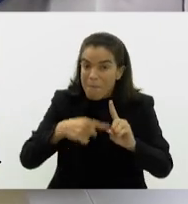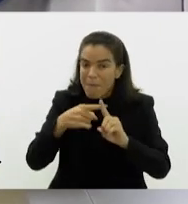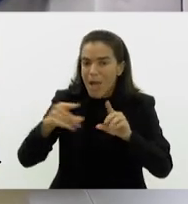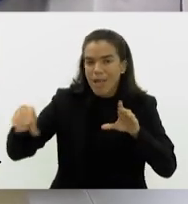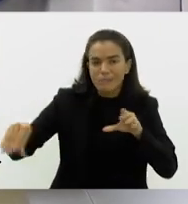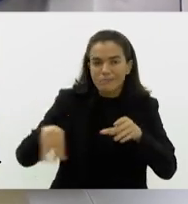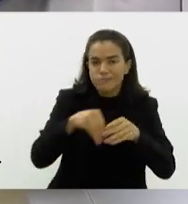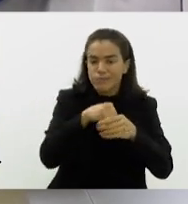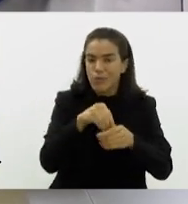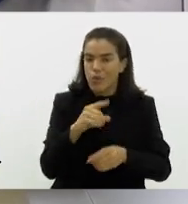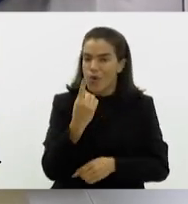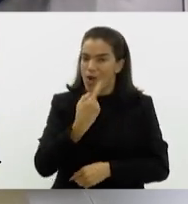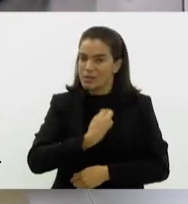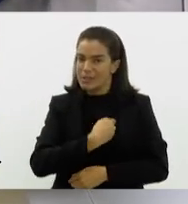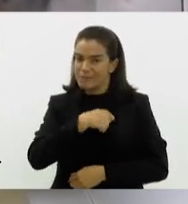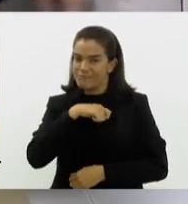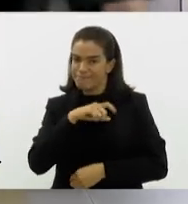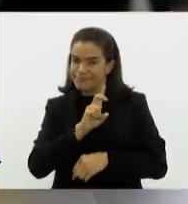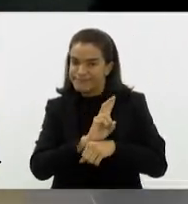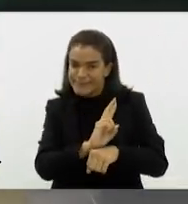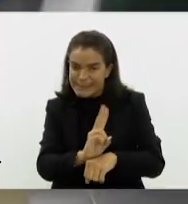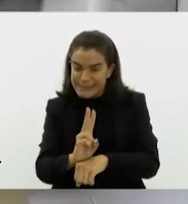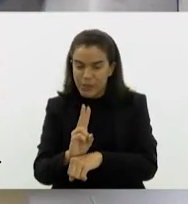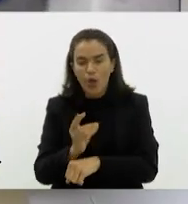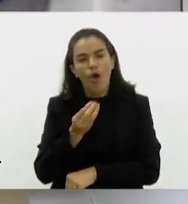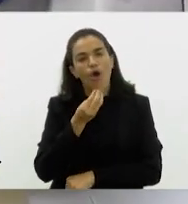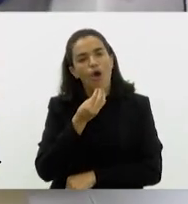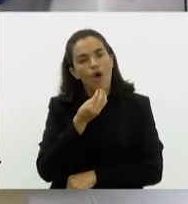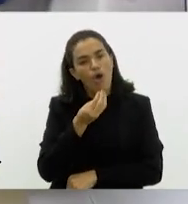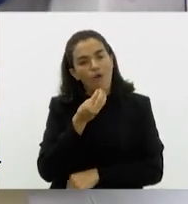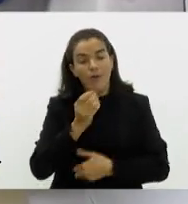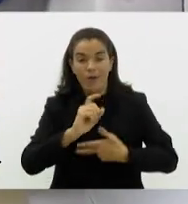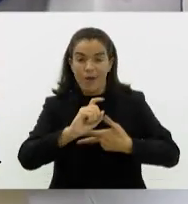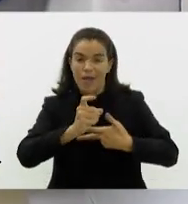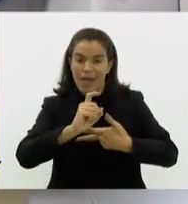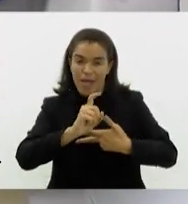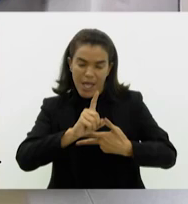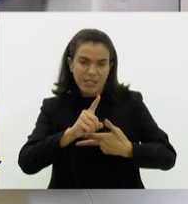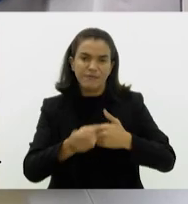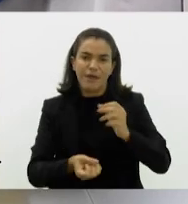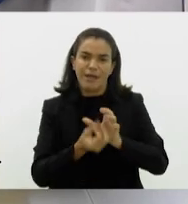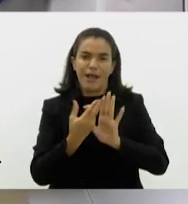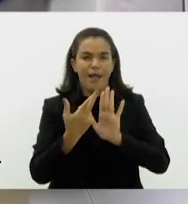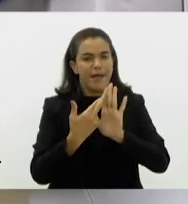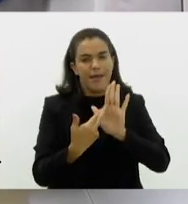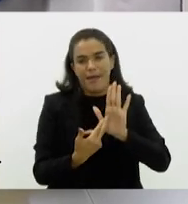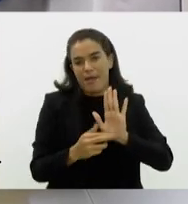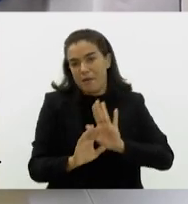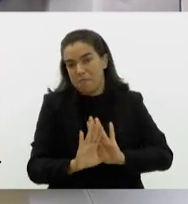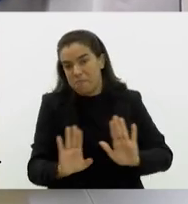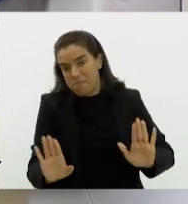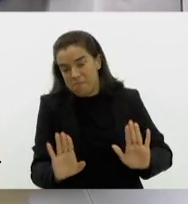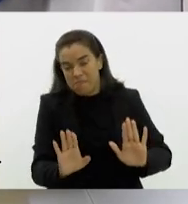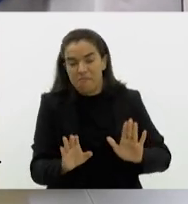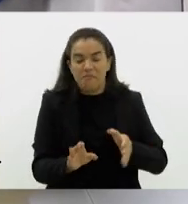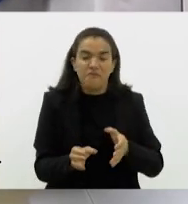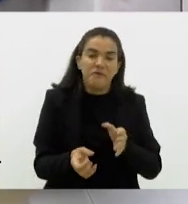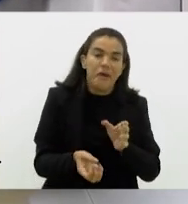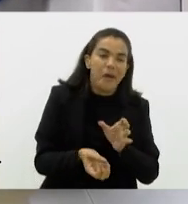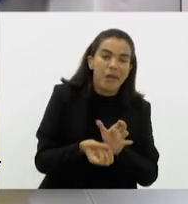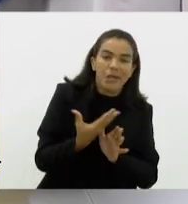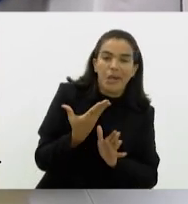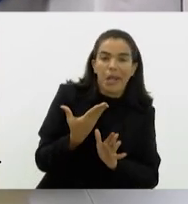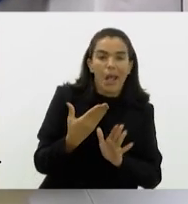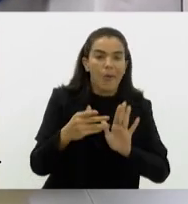item a ser verificado. Agora, obviamente que o Poder Executivo que vai regulamentar como fará, se fará